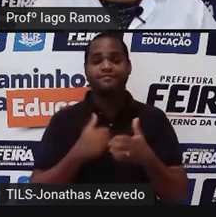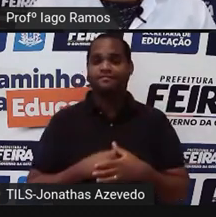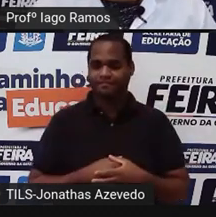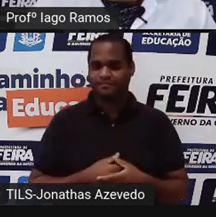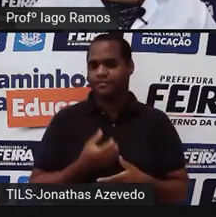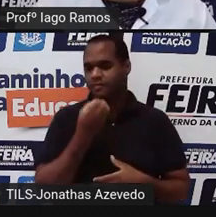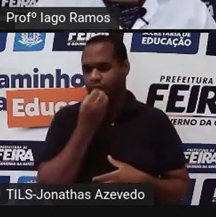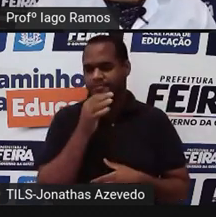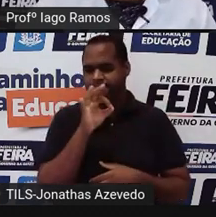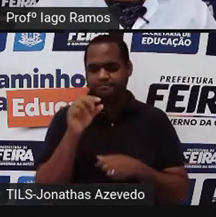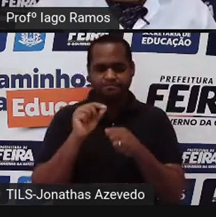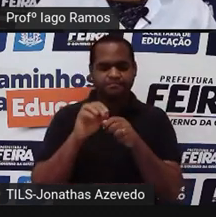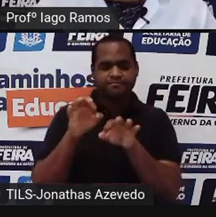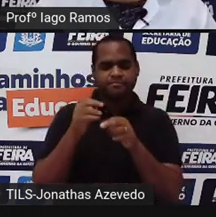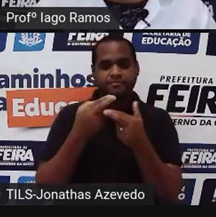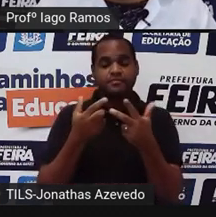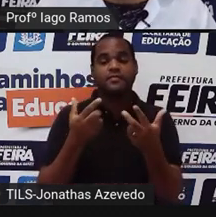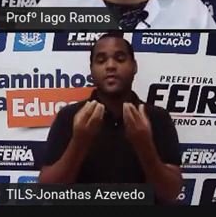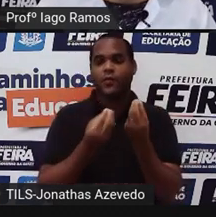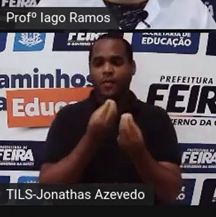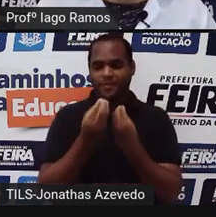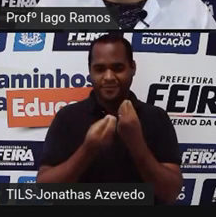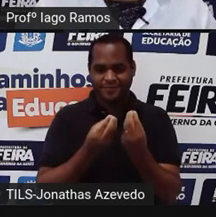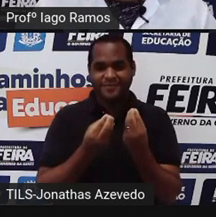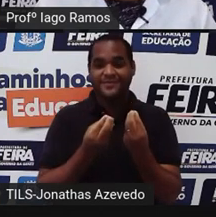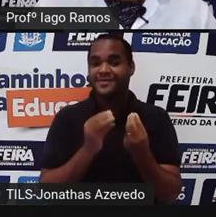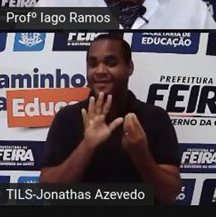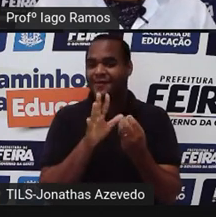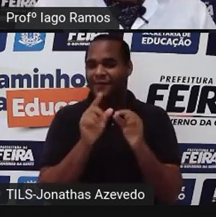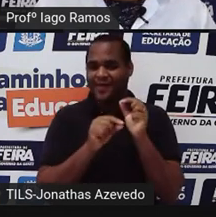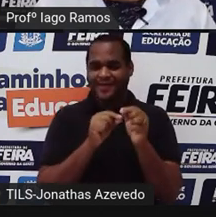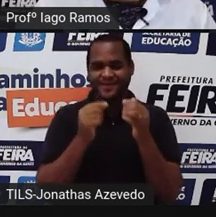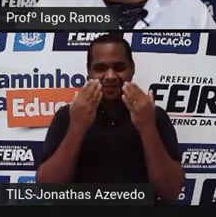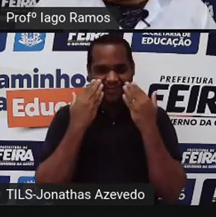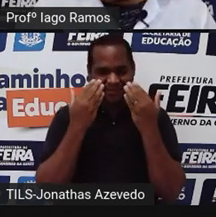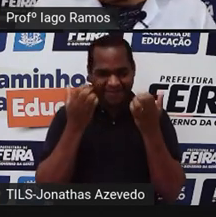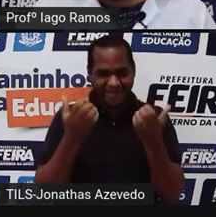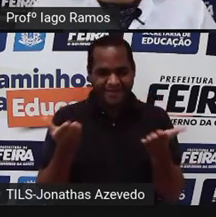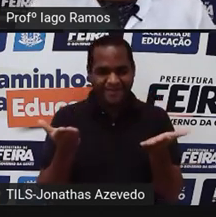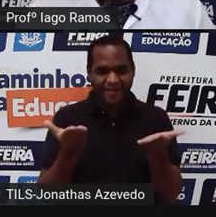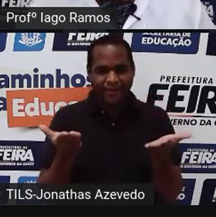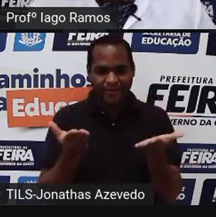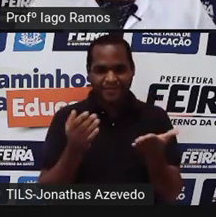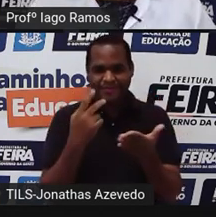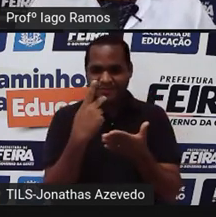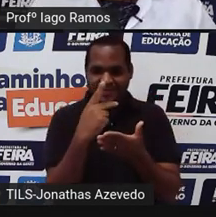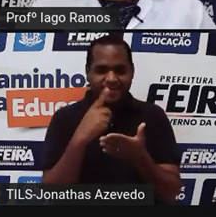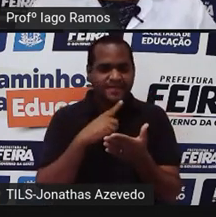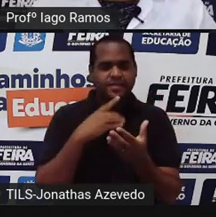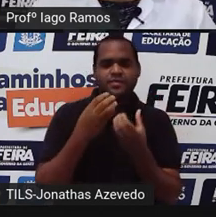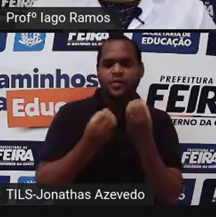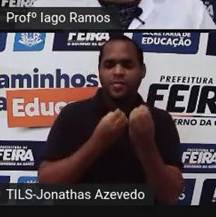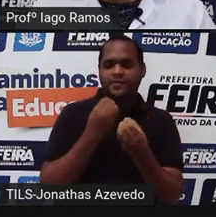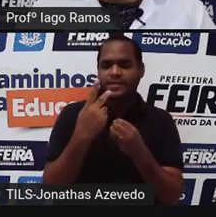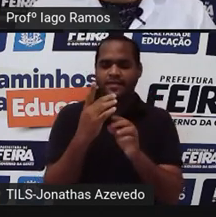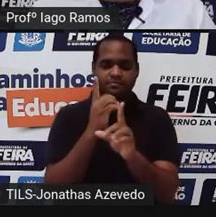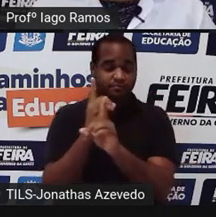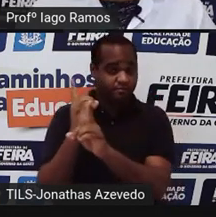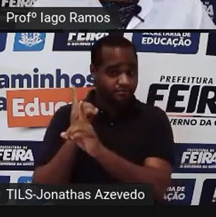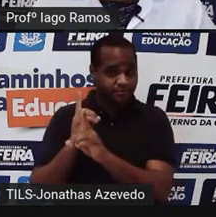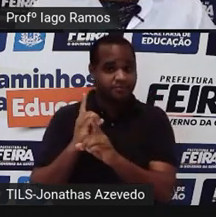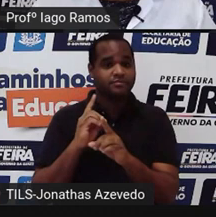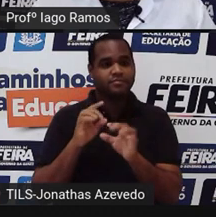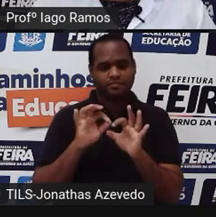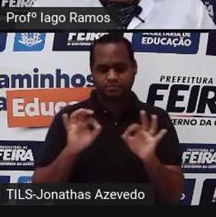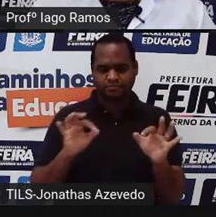Bom, o que é que eu vou fazer? Eu não vou mostrar agora como é que a gente encontra essas